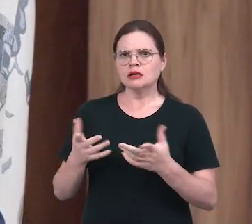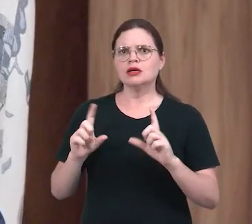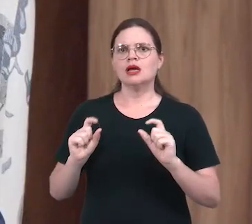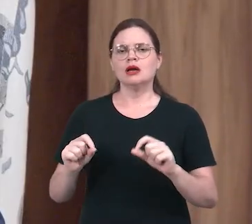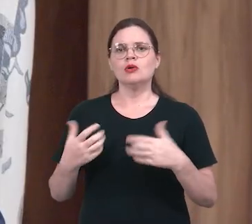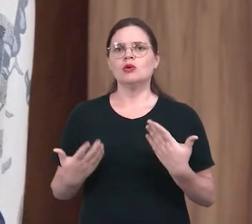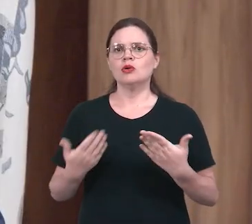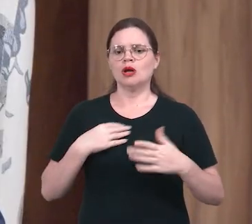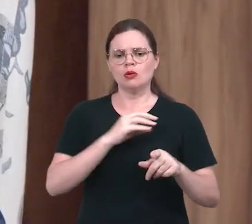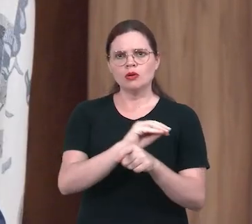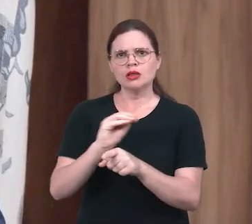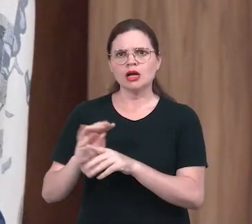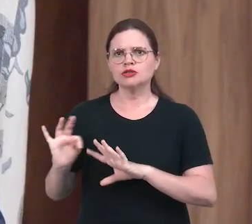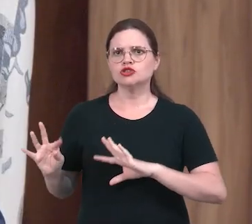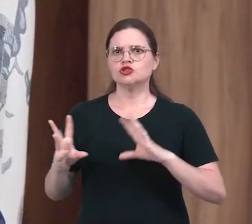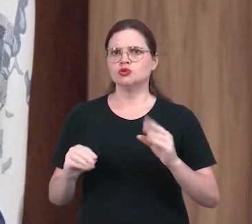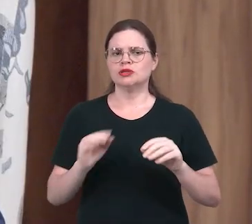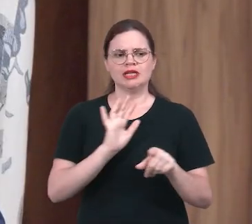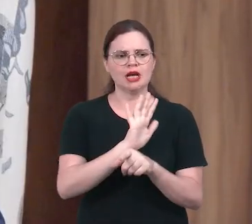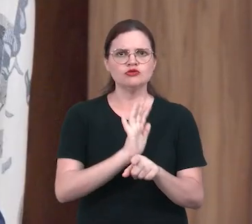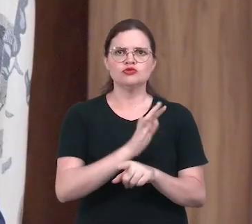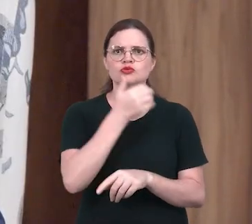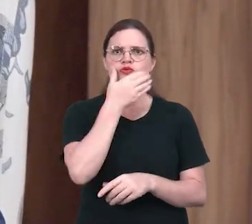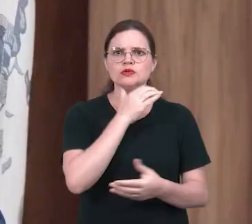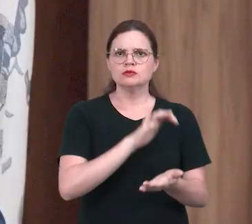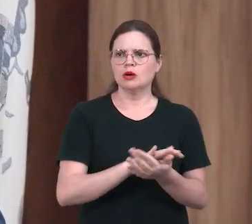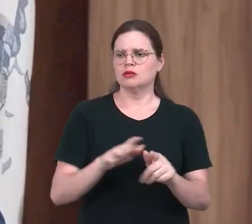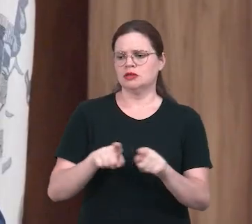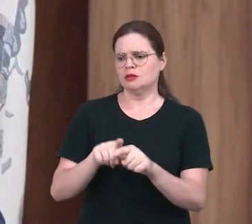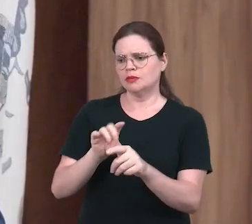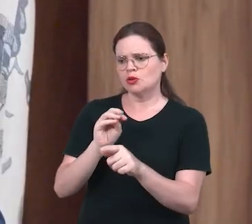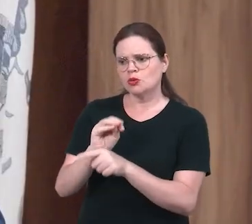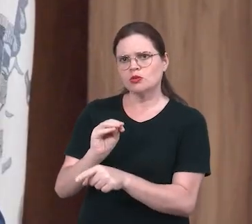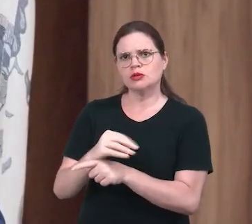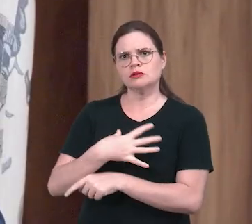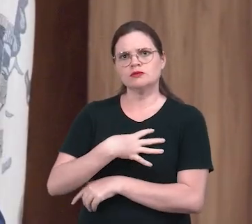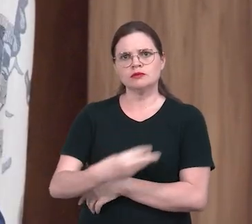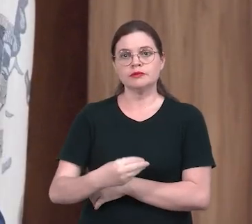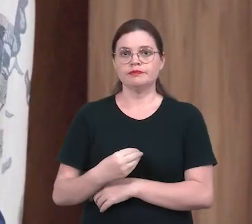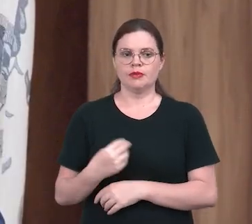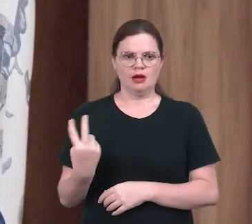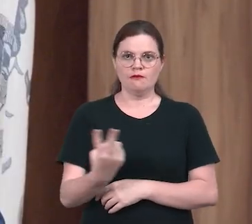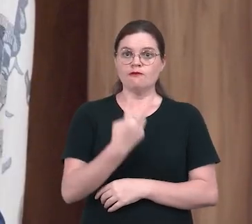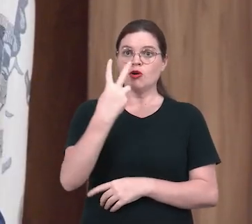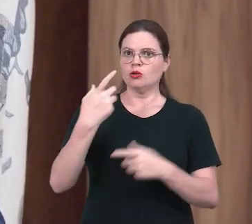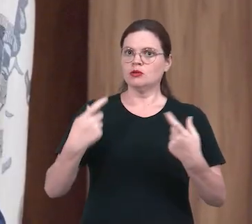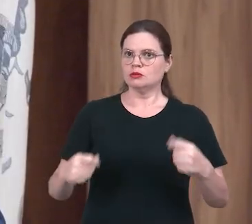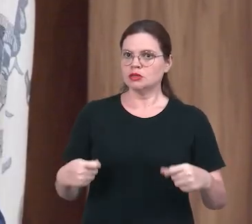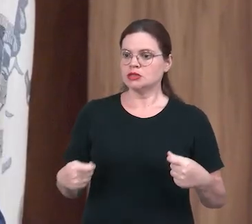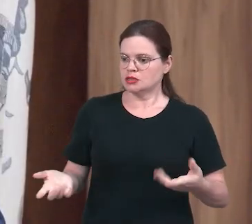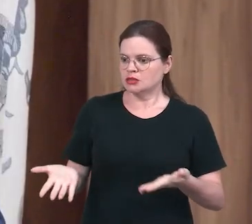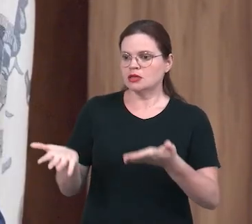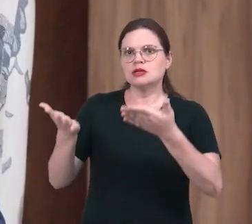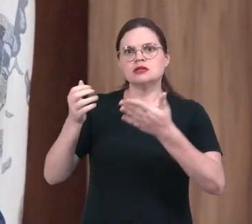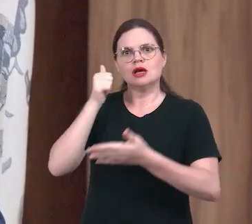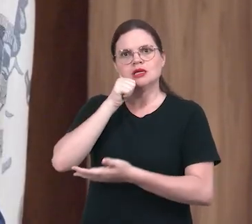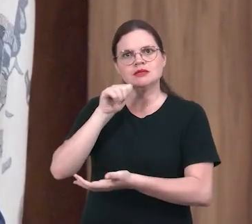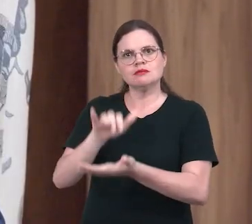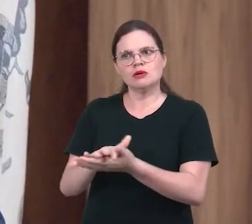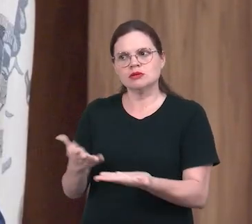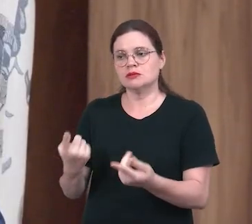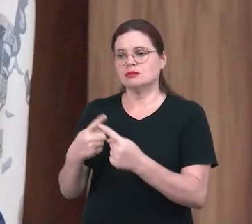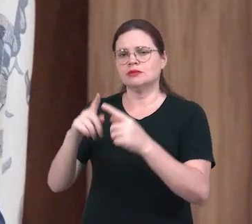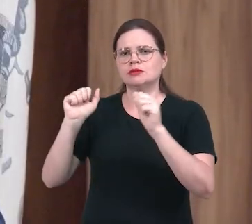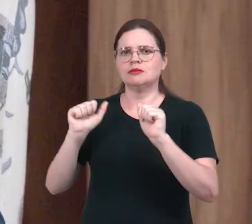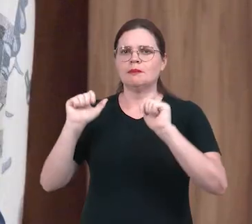dos seus filhos, a sede do seu marido. Maridos que valorizem isso na esposa, uma esposa que é uma